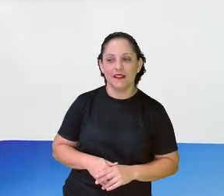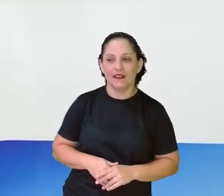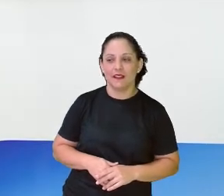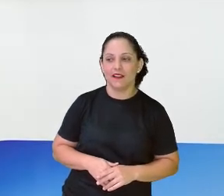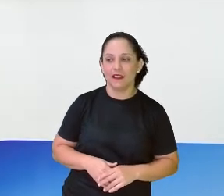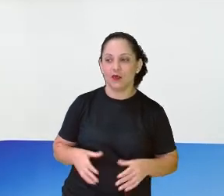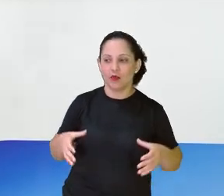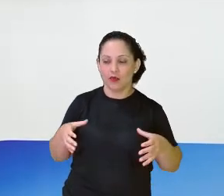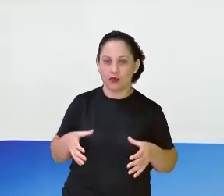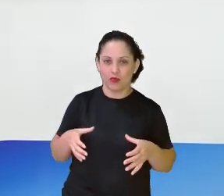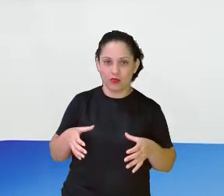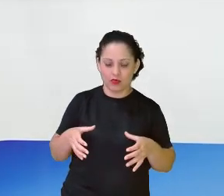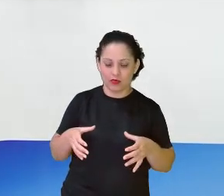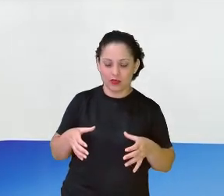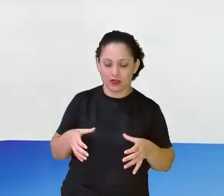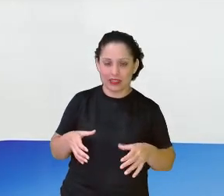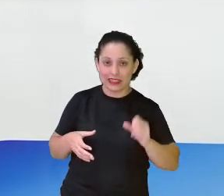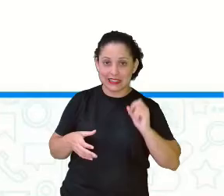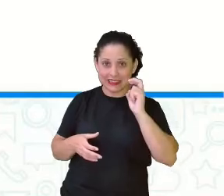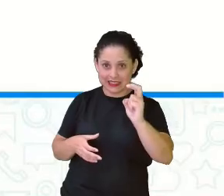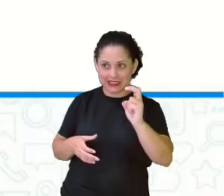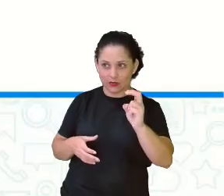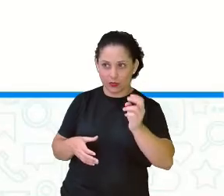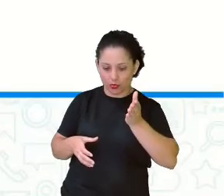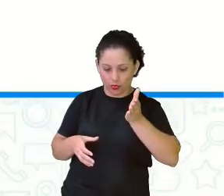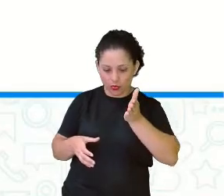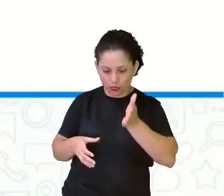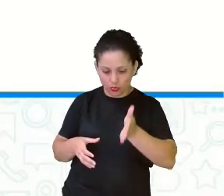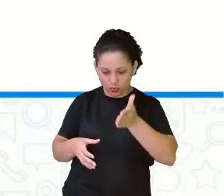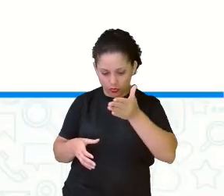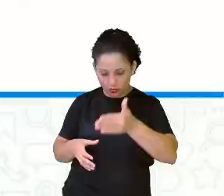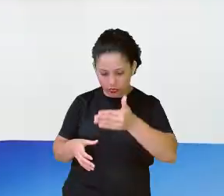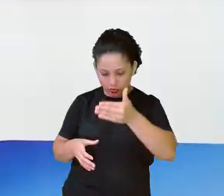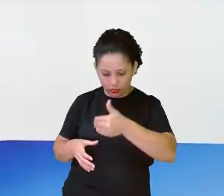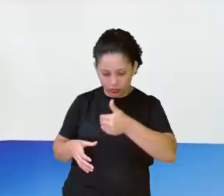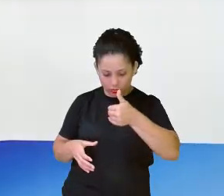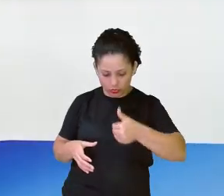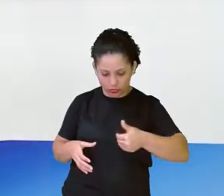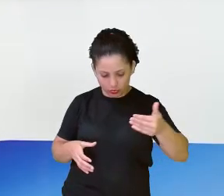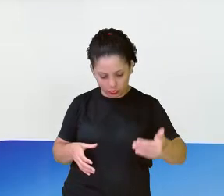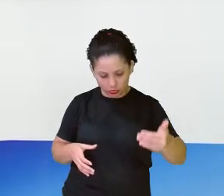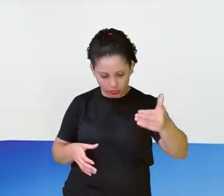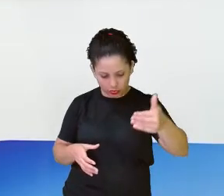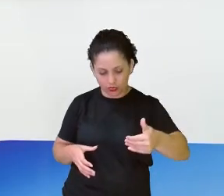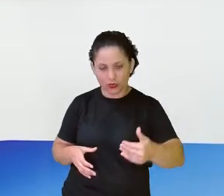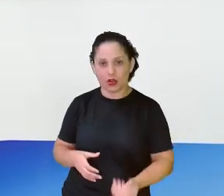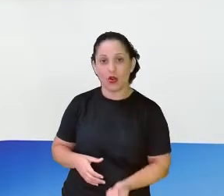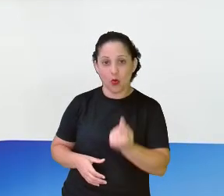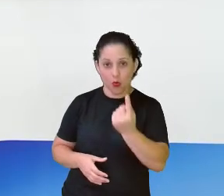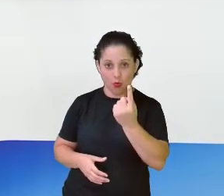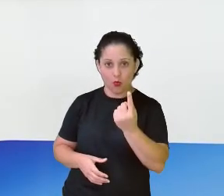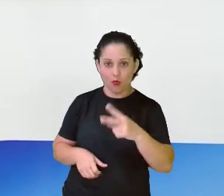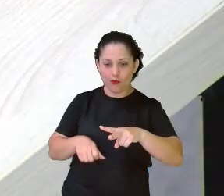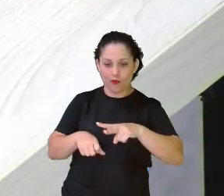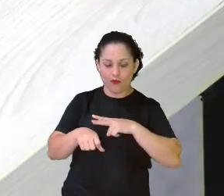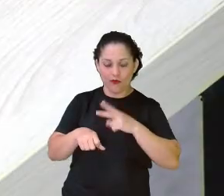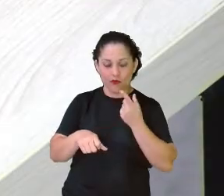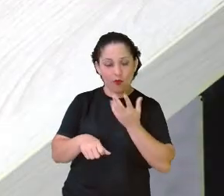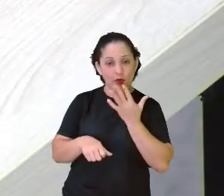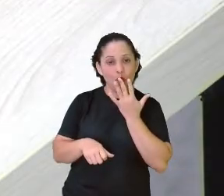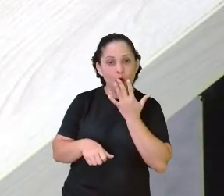Dividi em 5 partes, mas só destaquei uma. Então, se